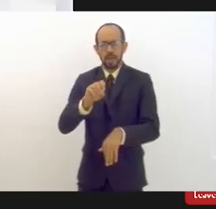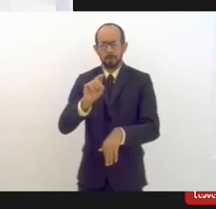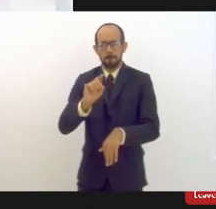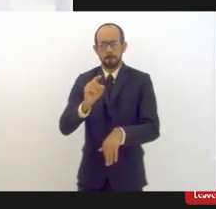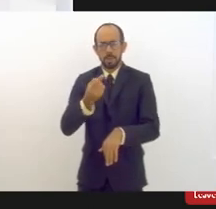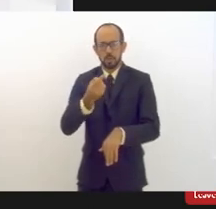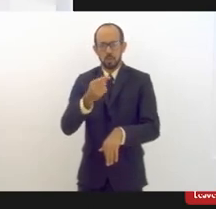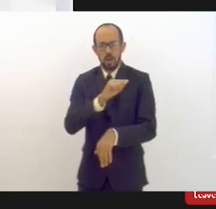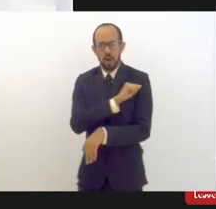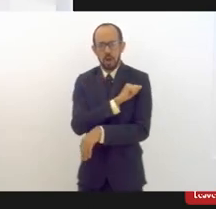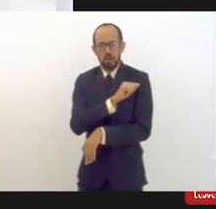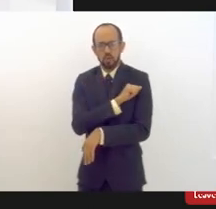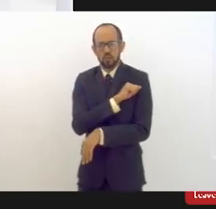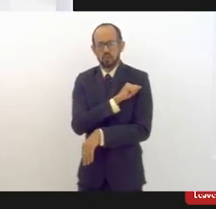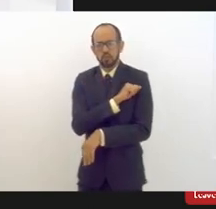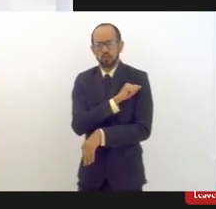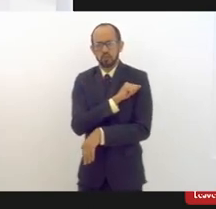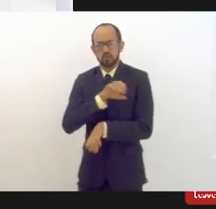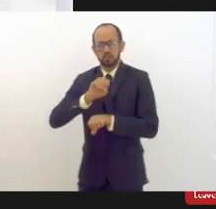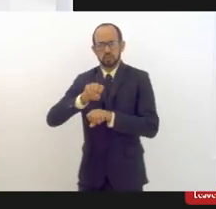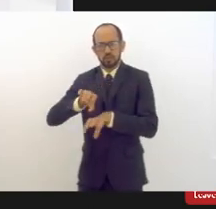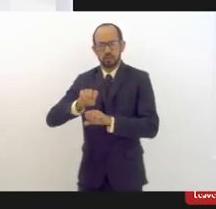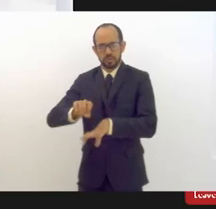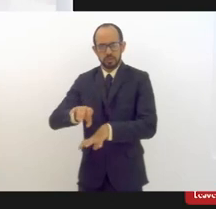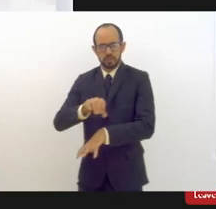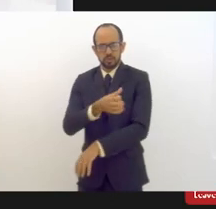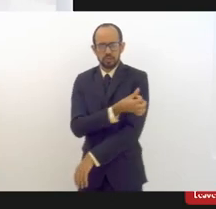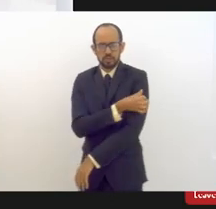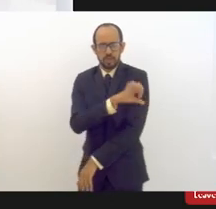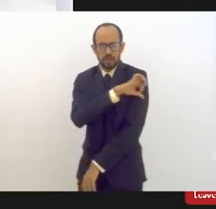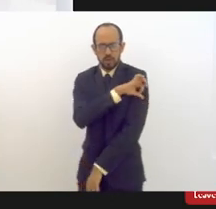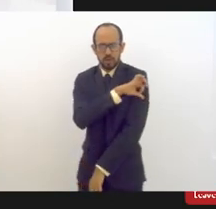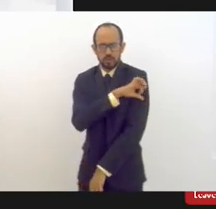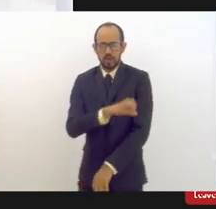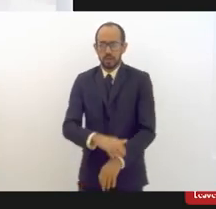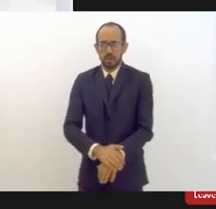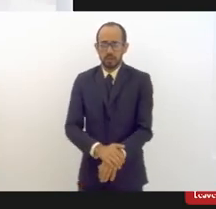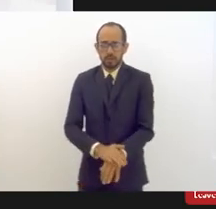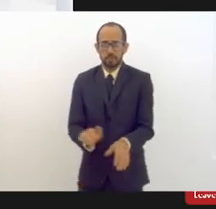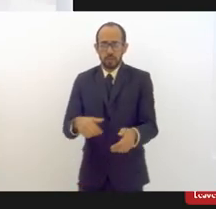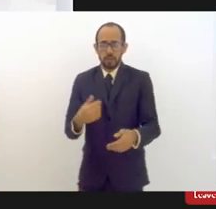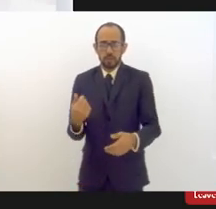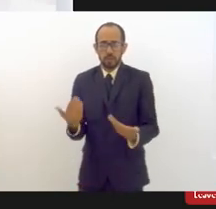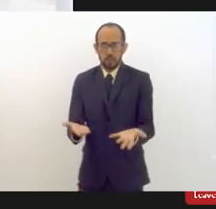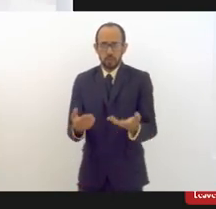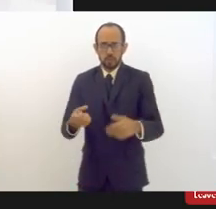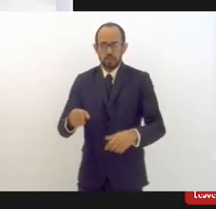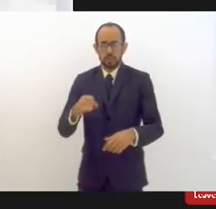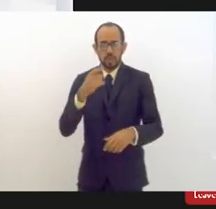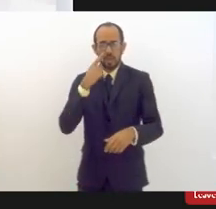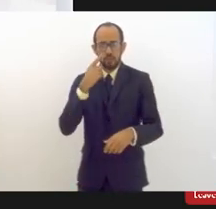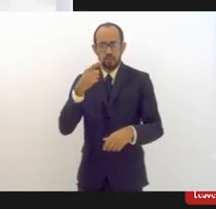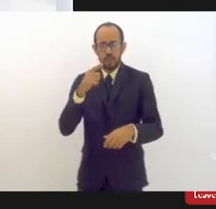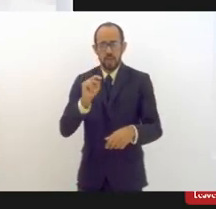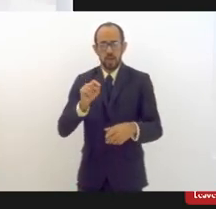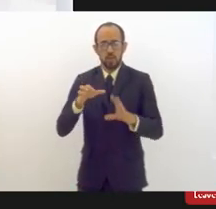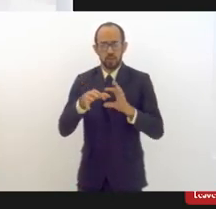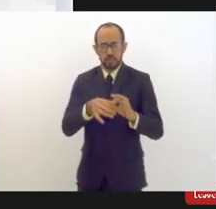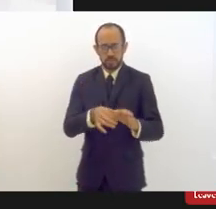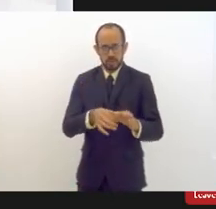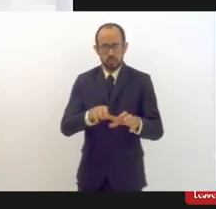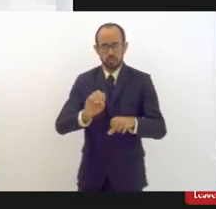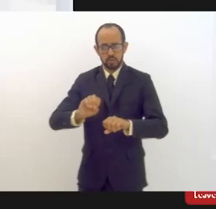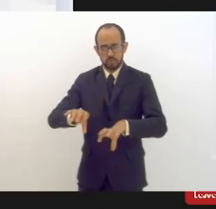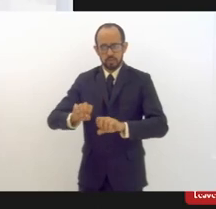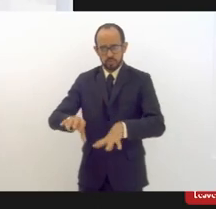no ensino fundamental nos anos finais. Quando a gente pega também o Conexão Educação e faz análise das